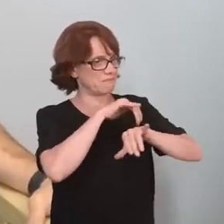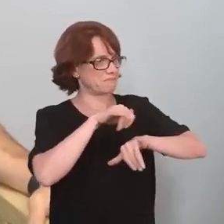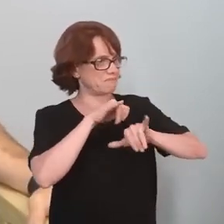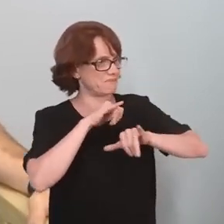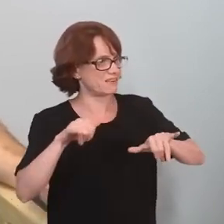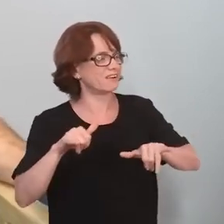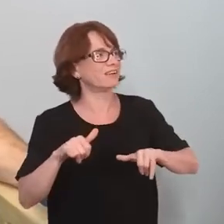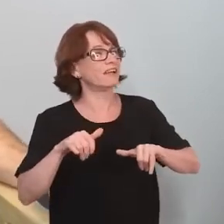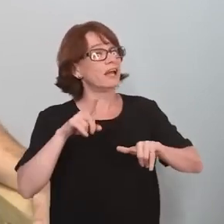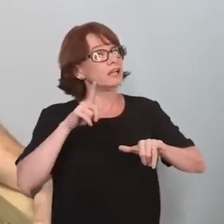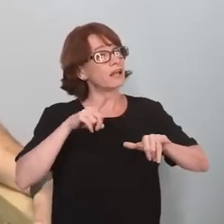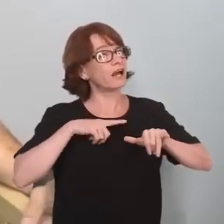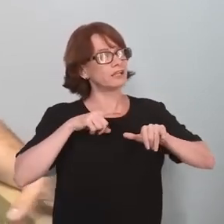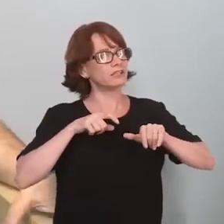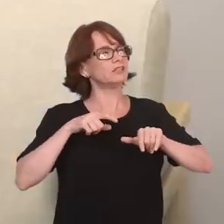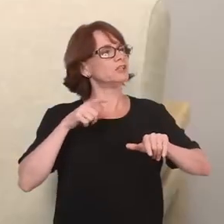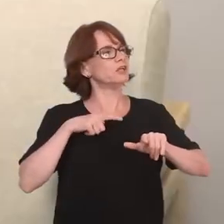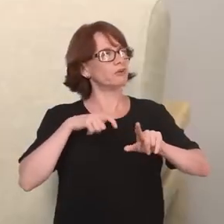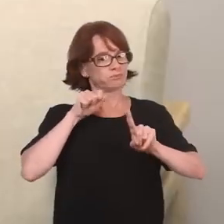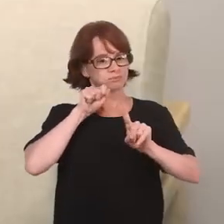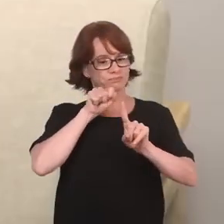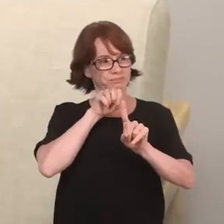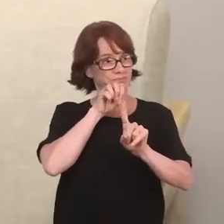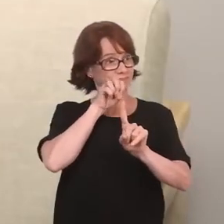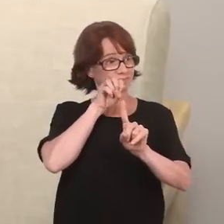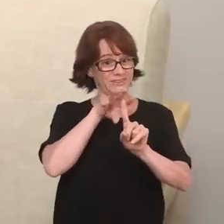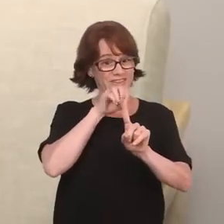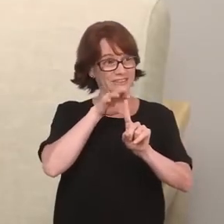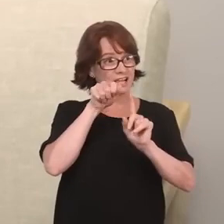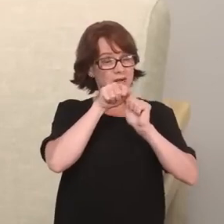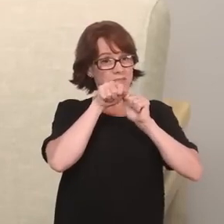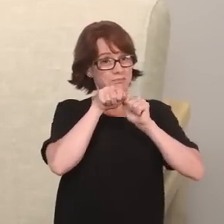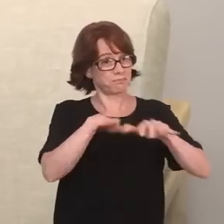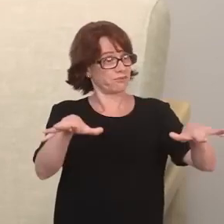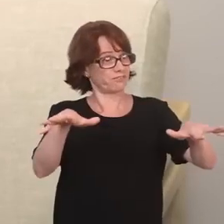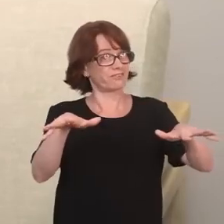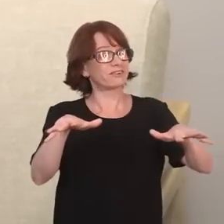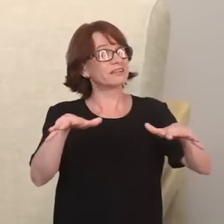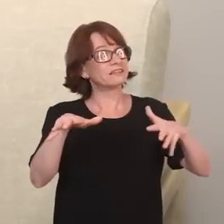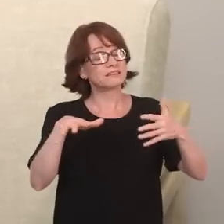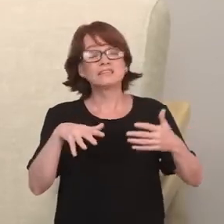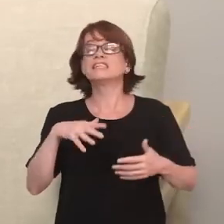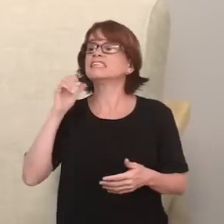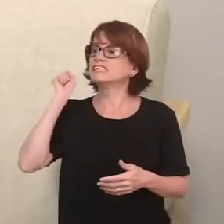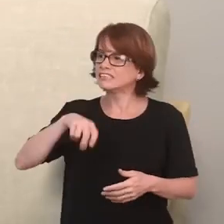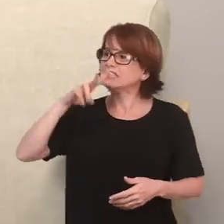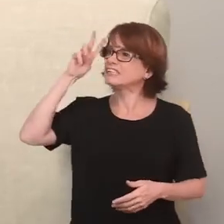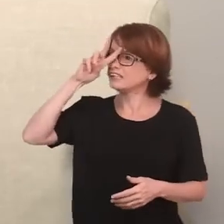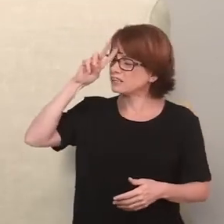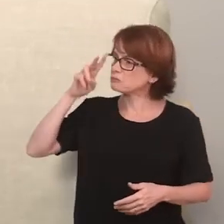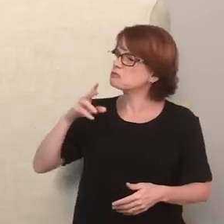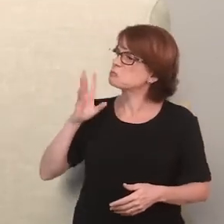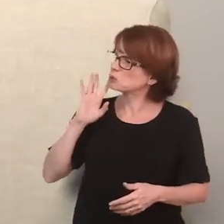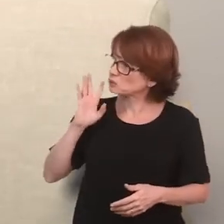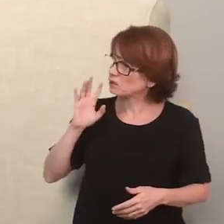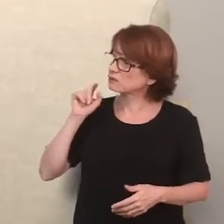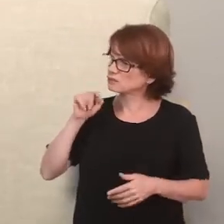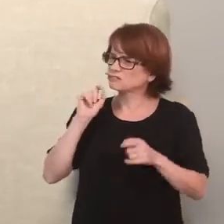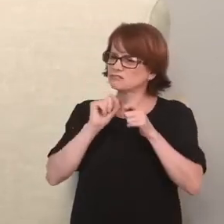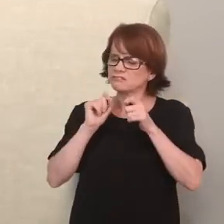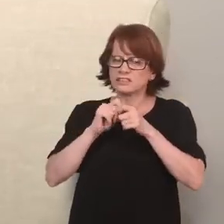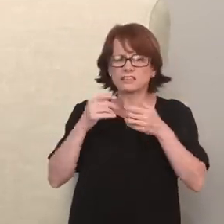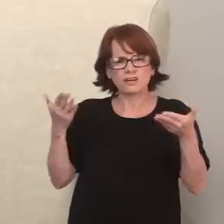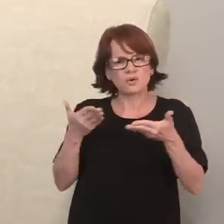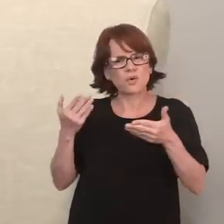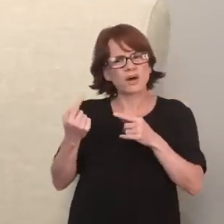foi replicando, né? Pegando cada pessoa para ir trazendo outro. Achei muito legal e você repetiu isso